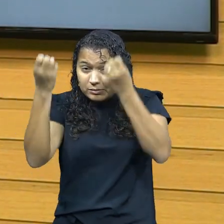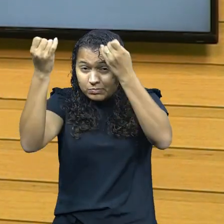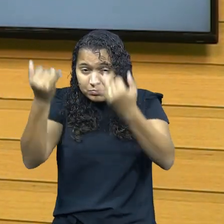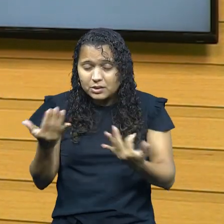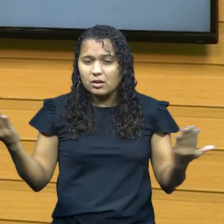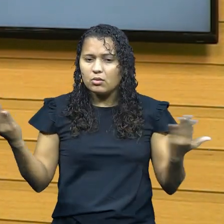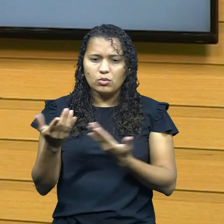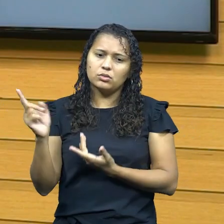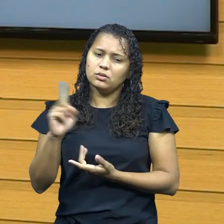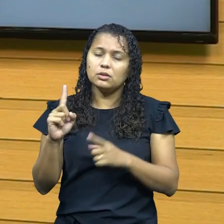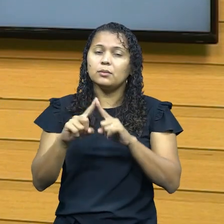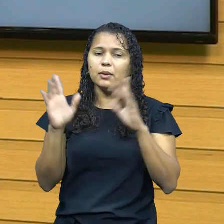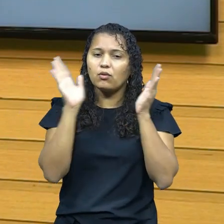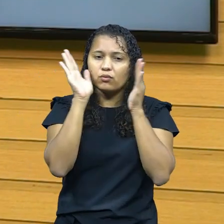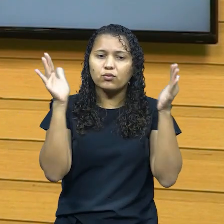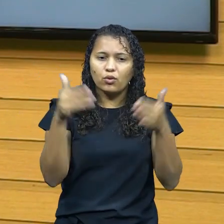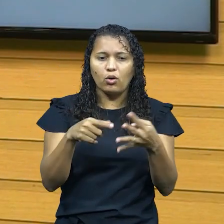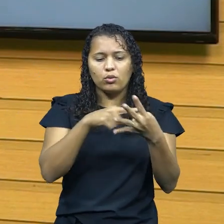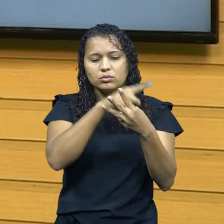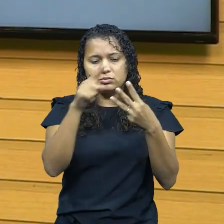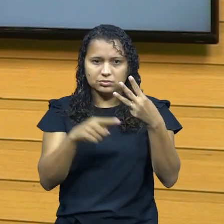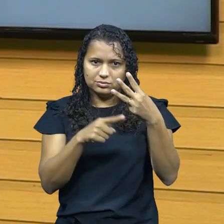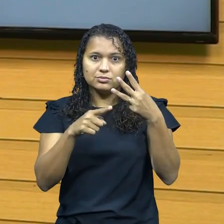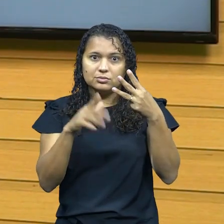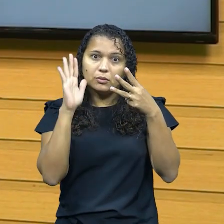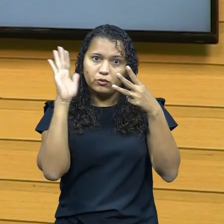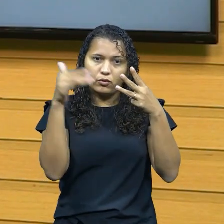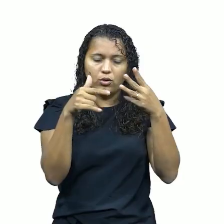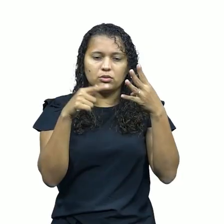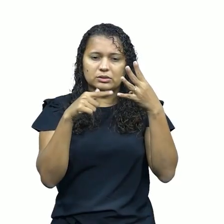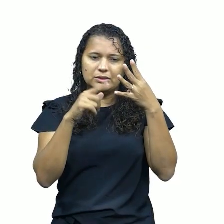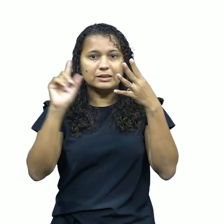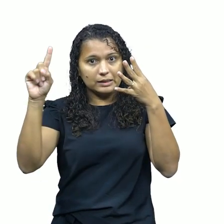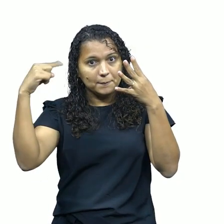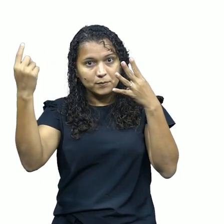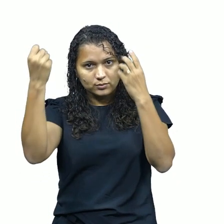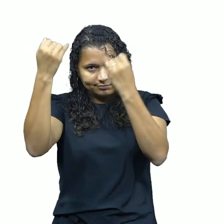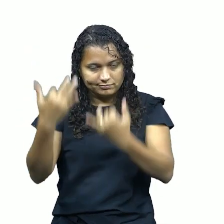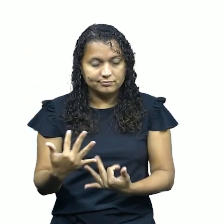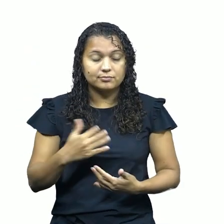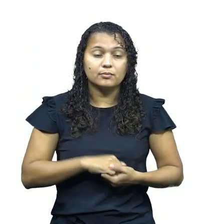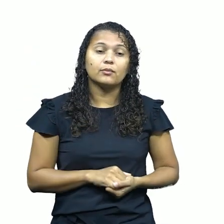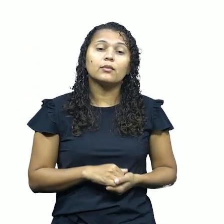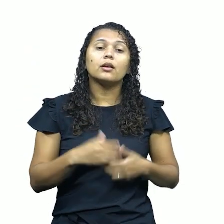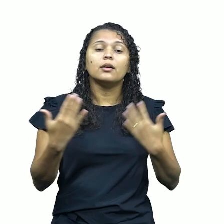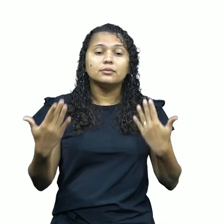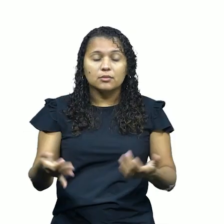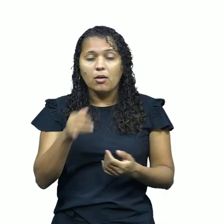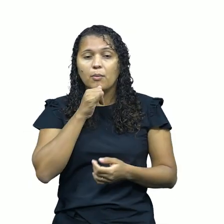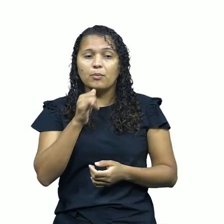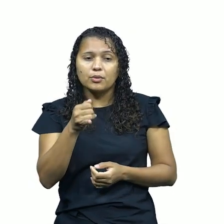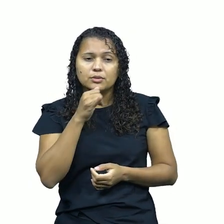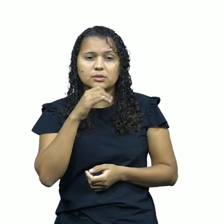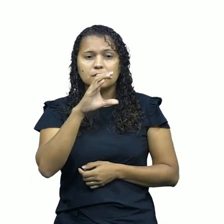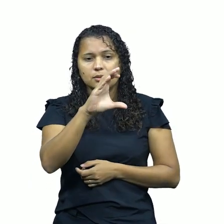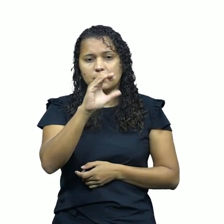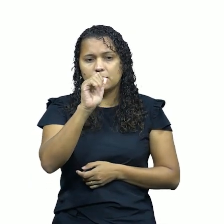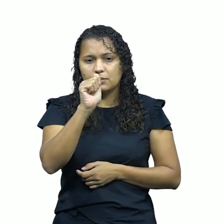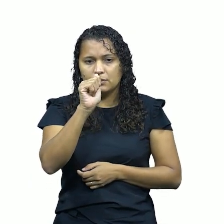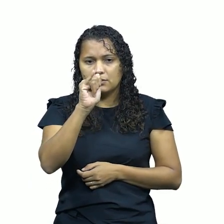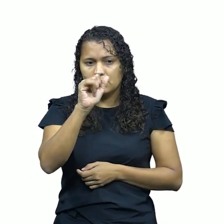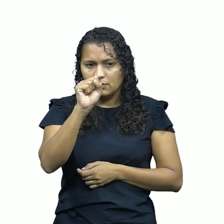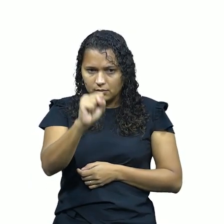containers, então nós vamos focar hoje nessas três primeiras, tá? Equipamentos de faixa de cais,